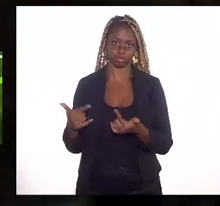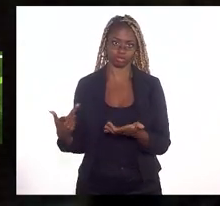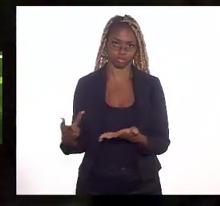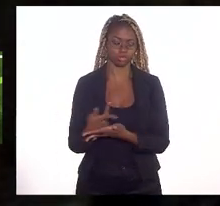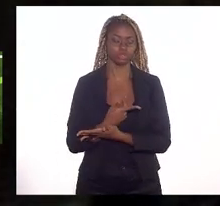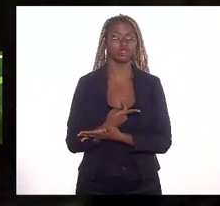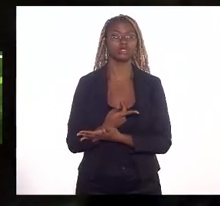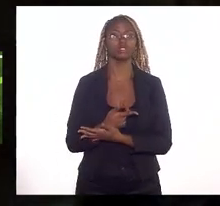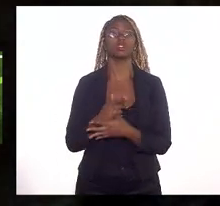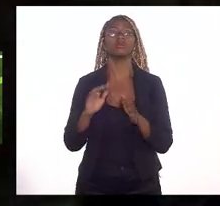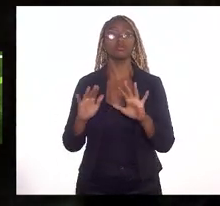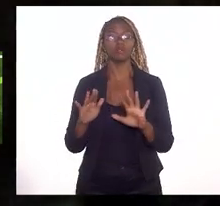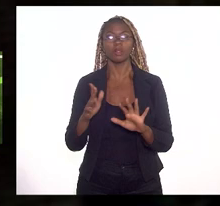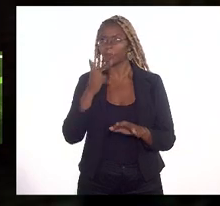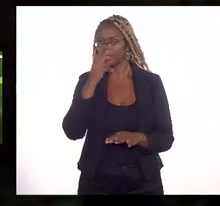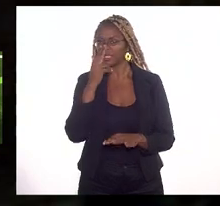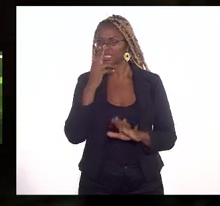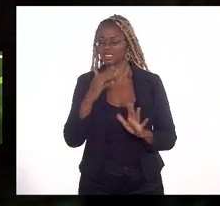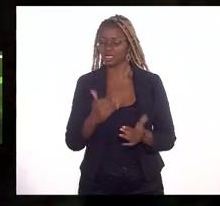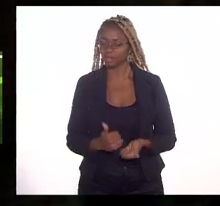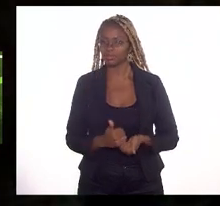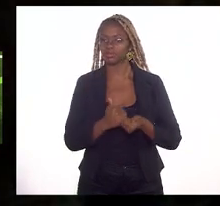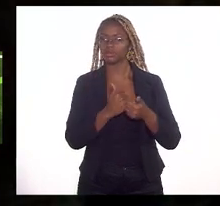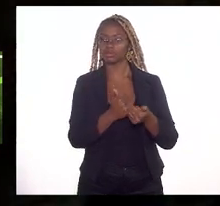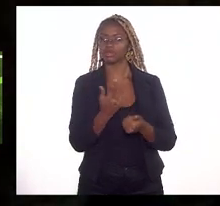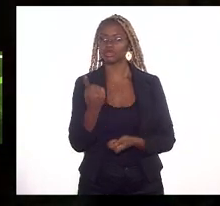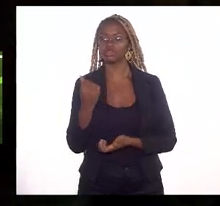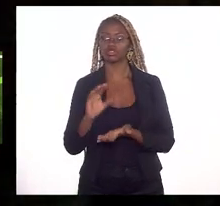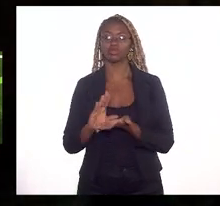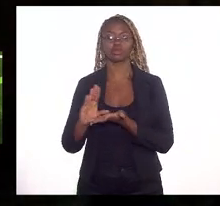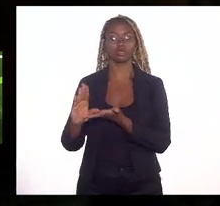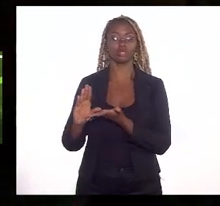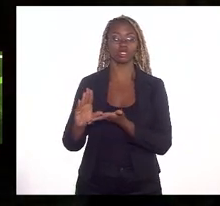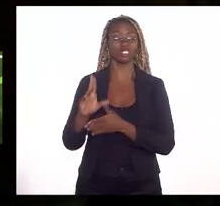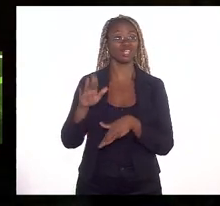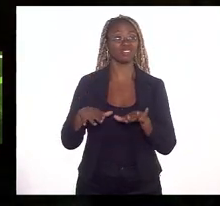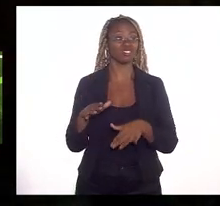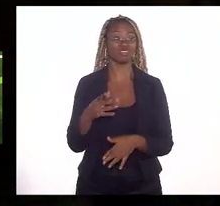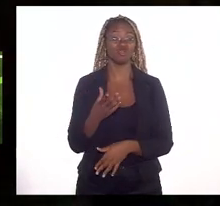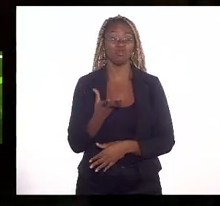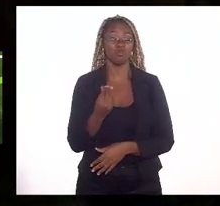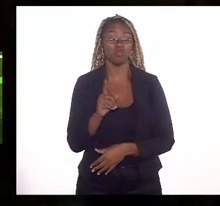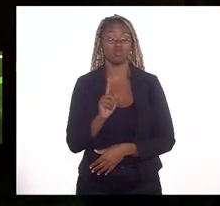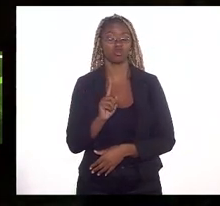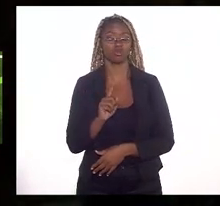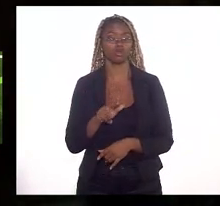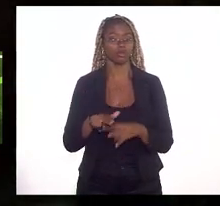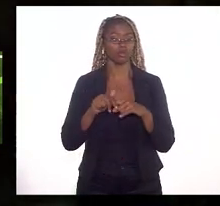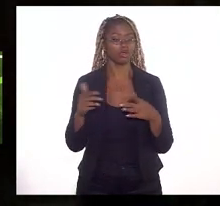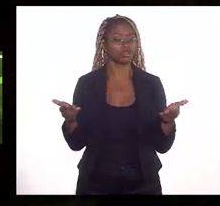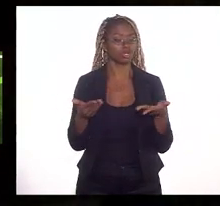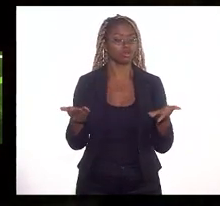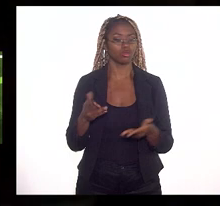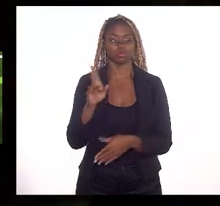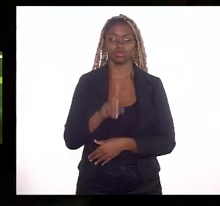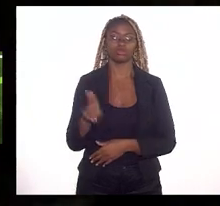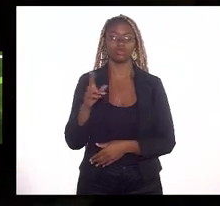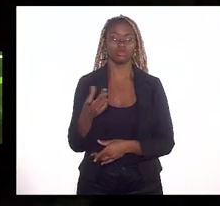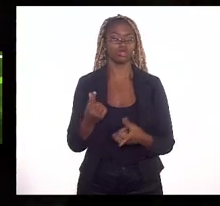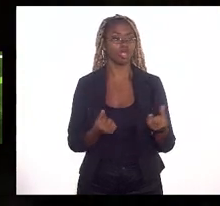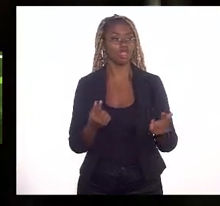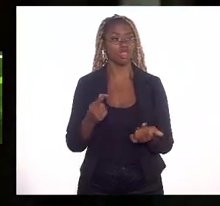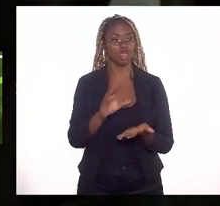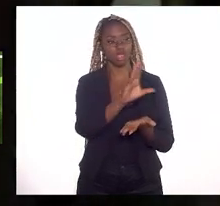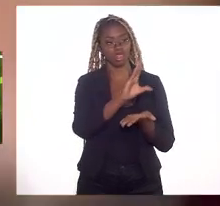e acaba dando um aporte financeiro que é importante, que não é muito, porque hoje o hospital já usa a verba,